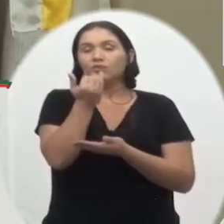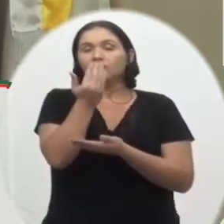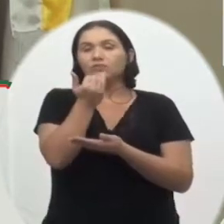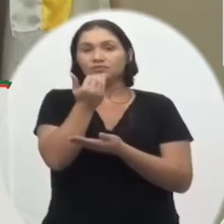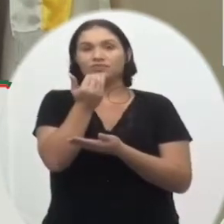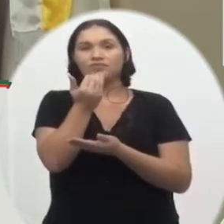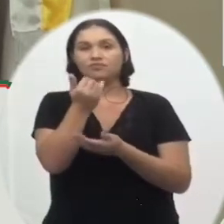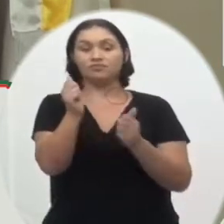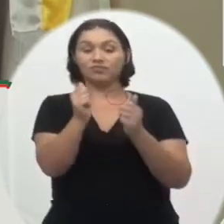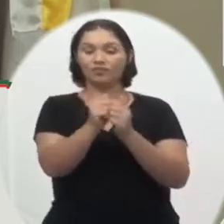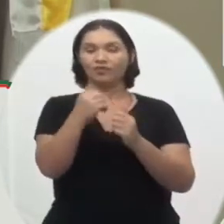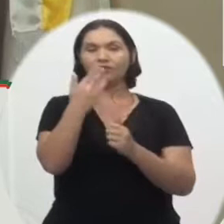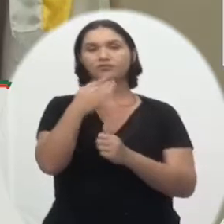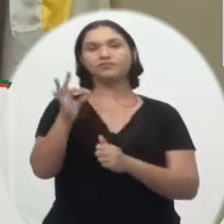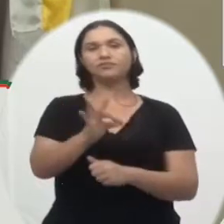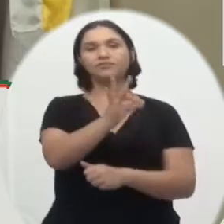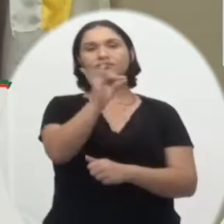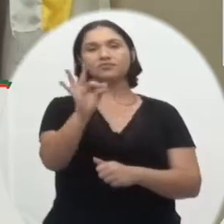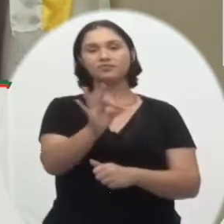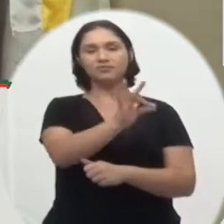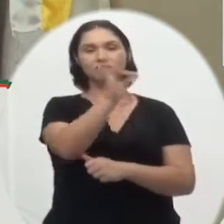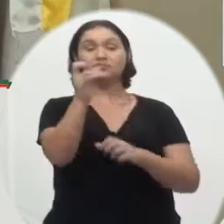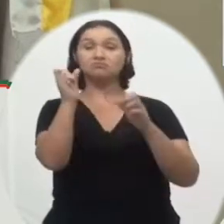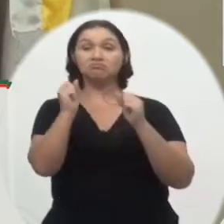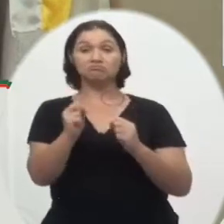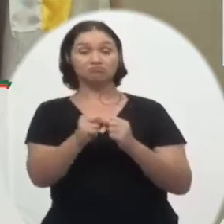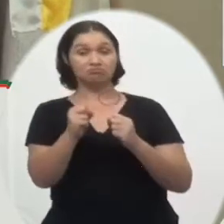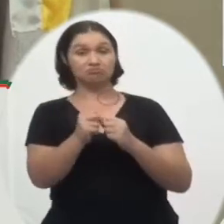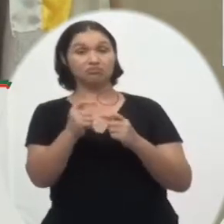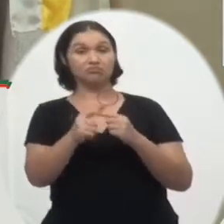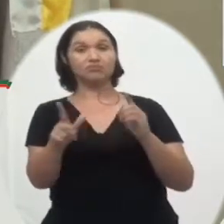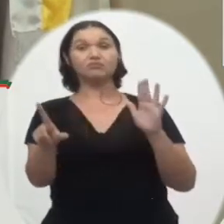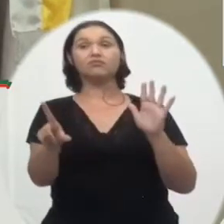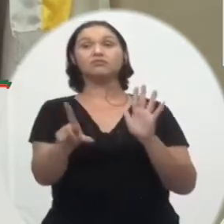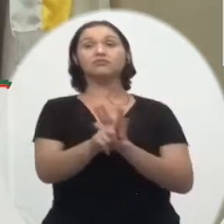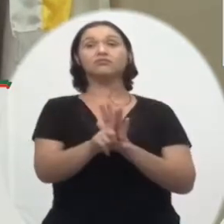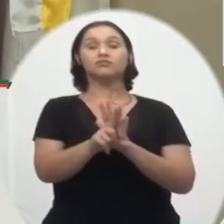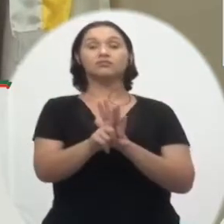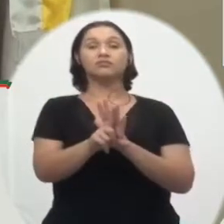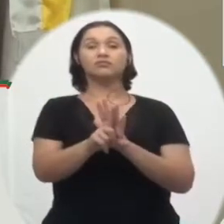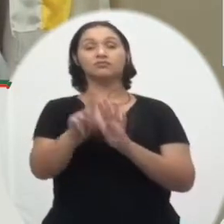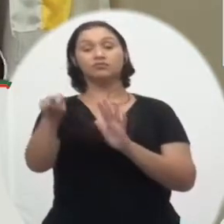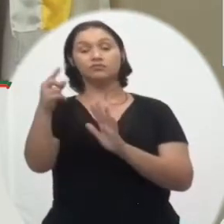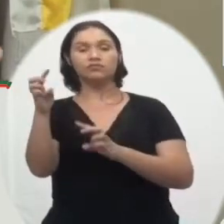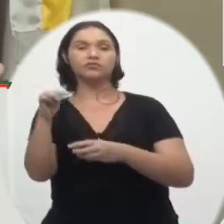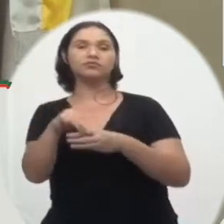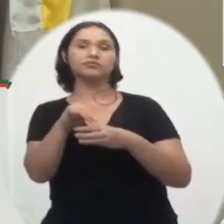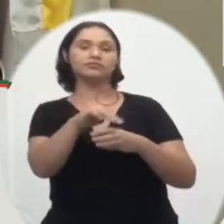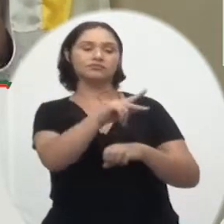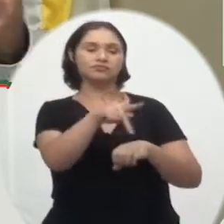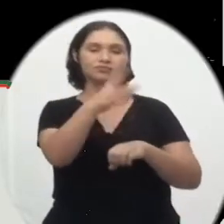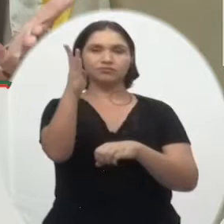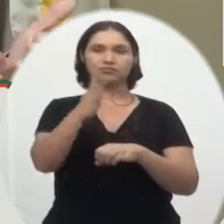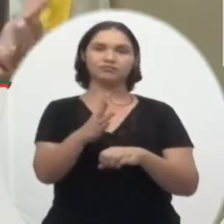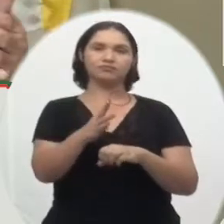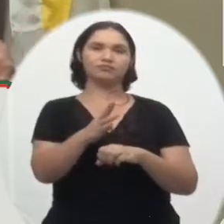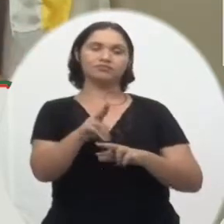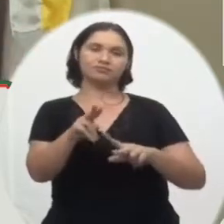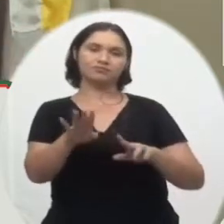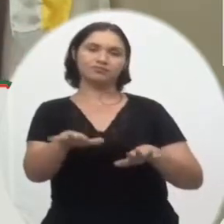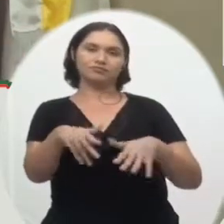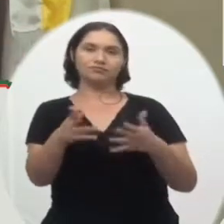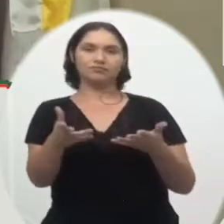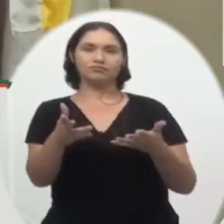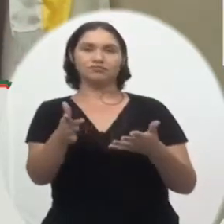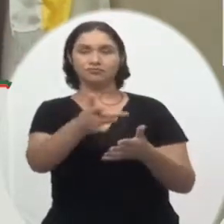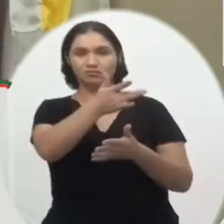feito. Em muitos municípios do Brasil, esta lei já é desta maneira, e as pessoas têm essas abelhas nos